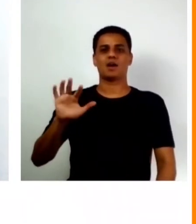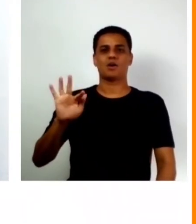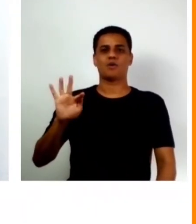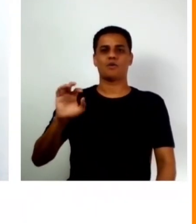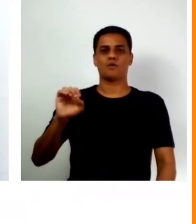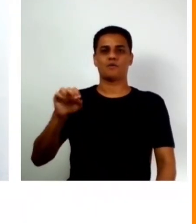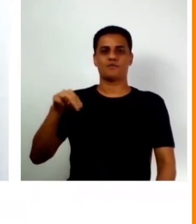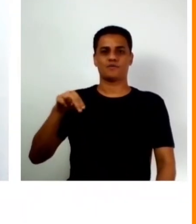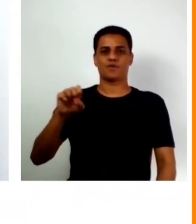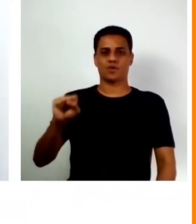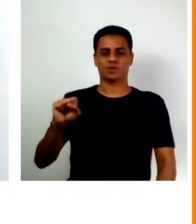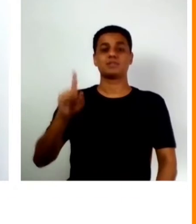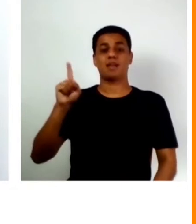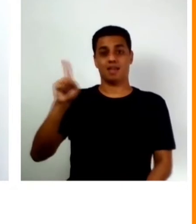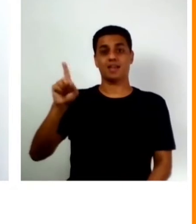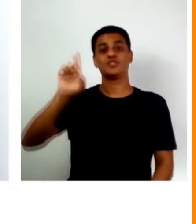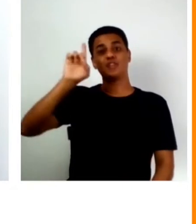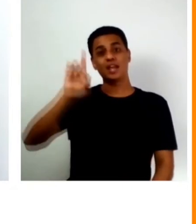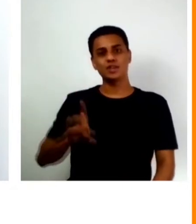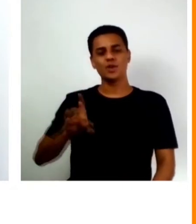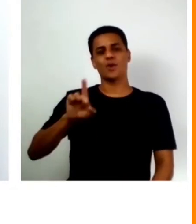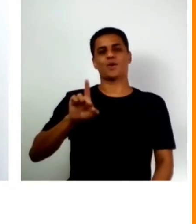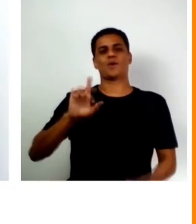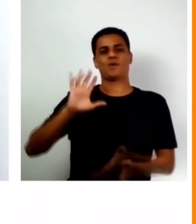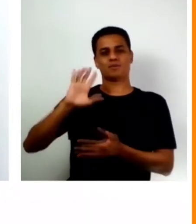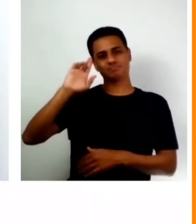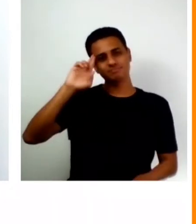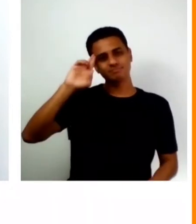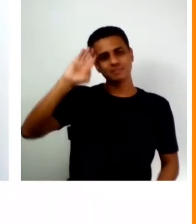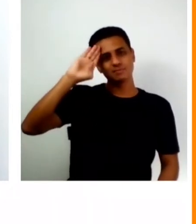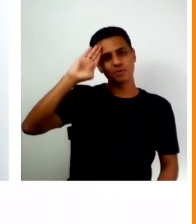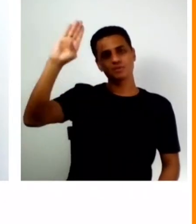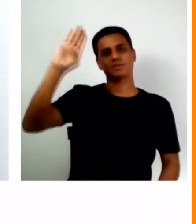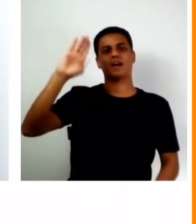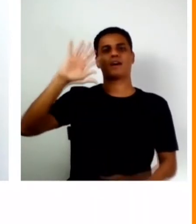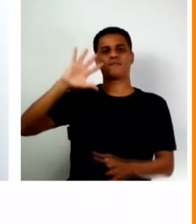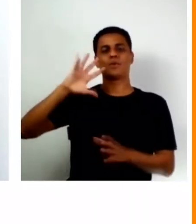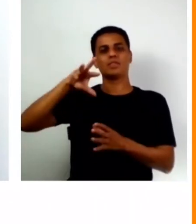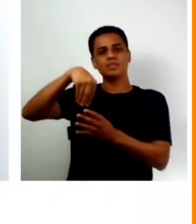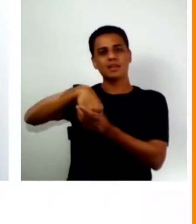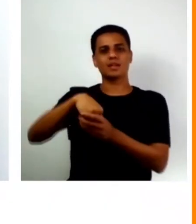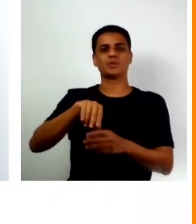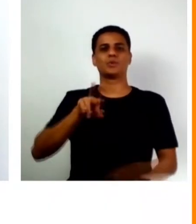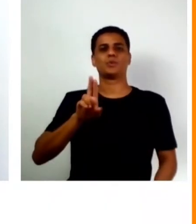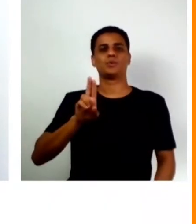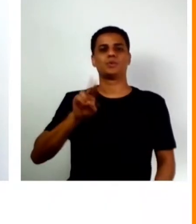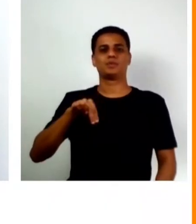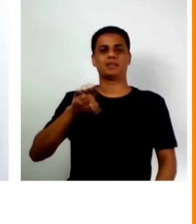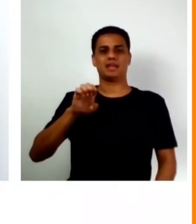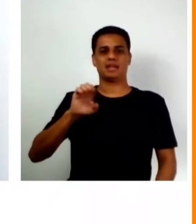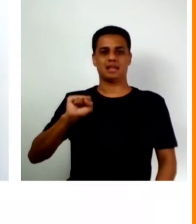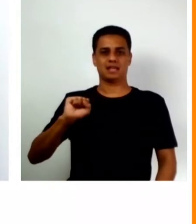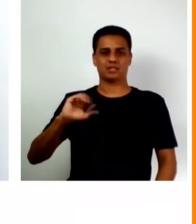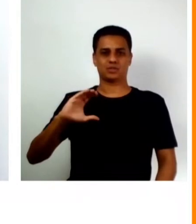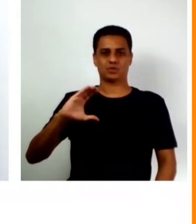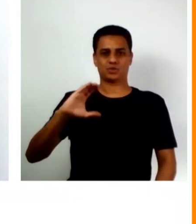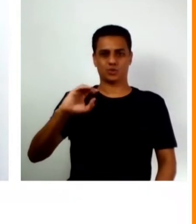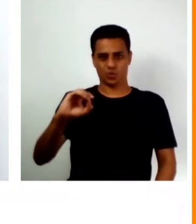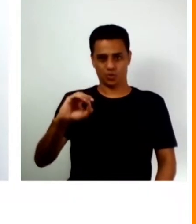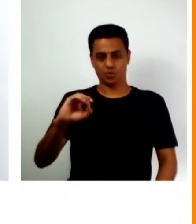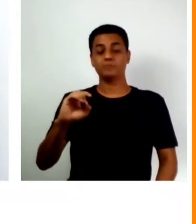Unesco em Políticas Culturais e coordenador do curso de especialização em gestão em políticas culturais